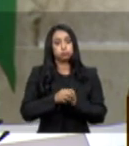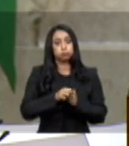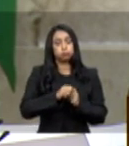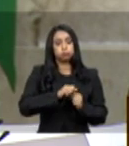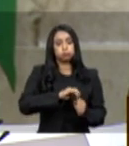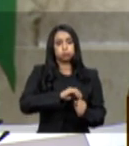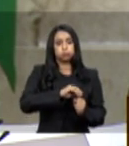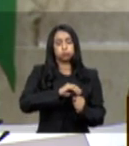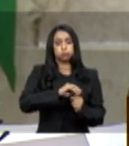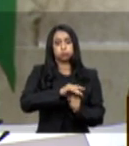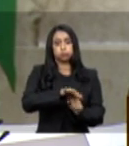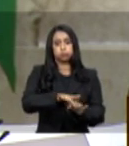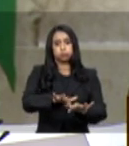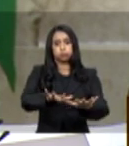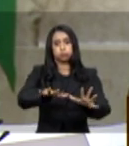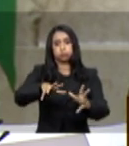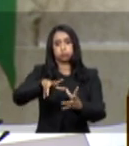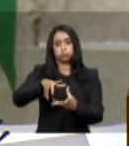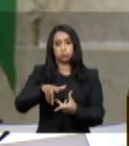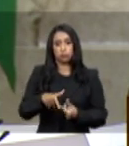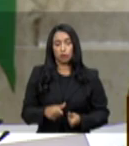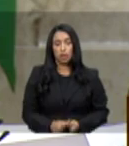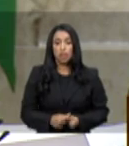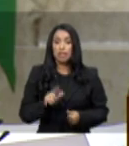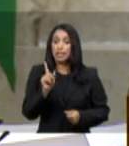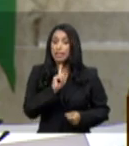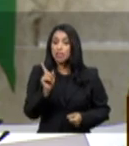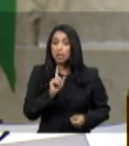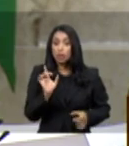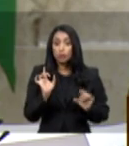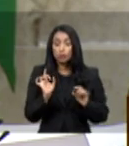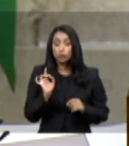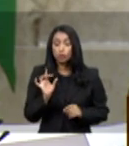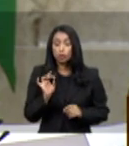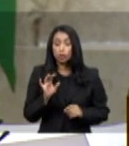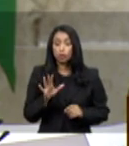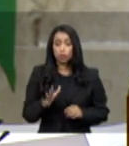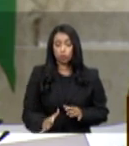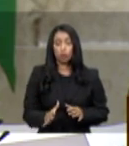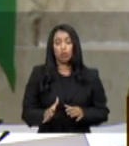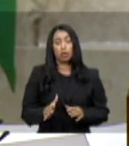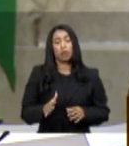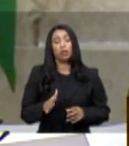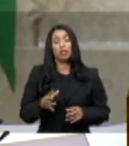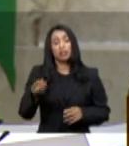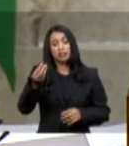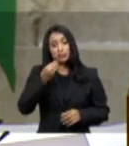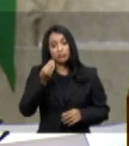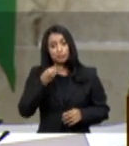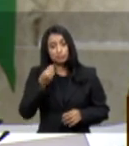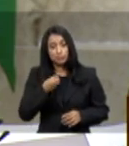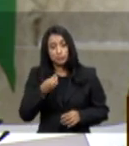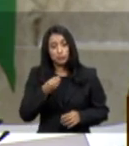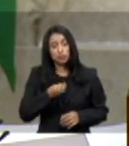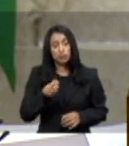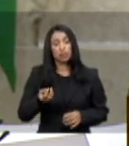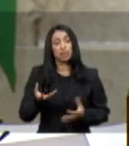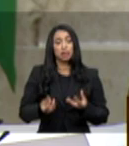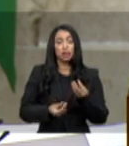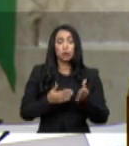não necessariamente abalou todos todos os modos como estão